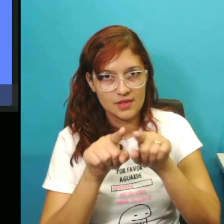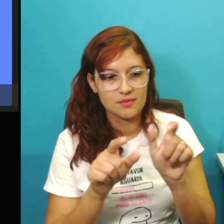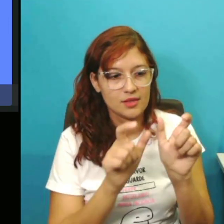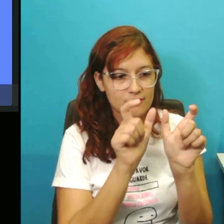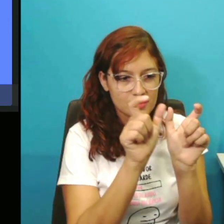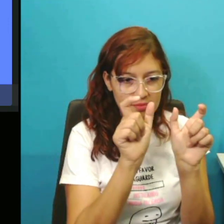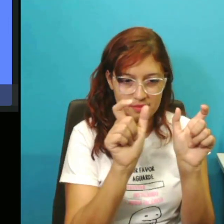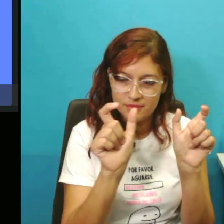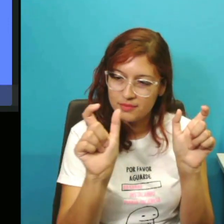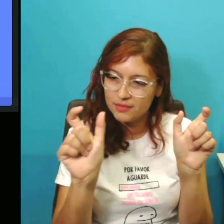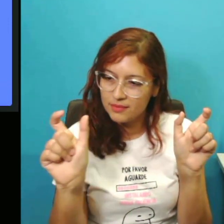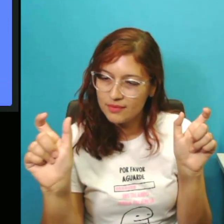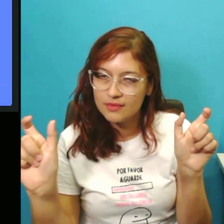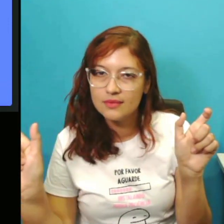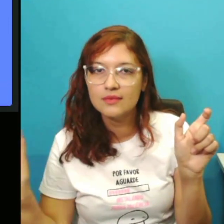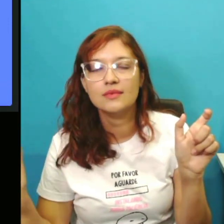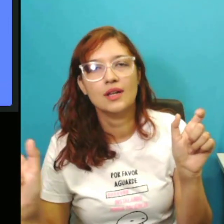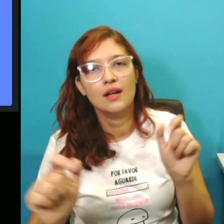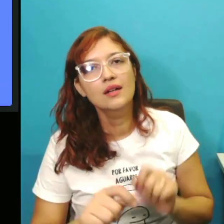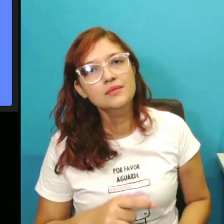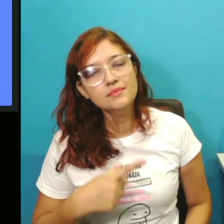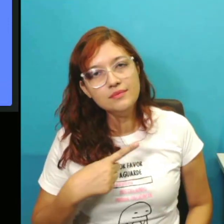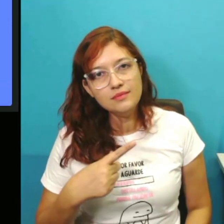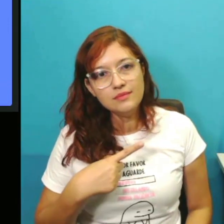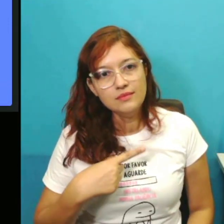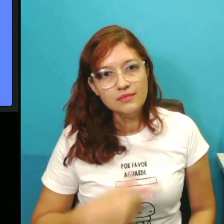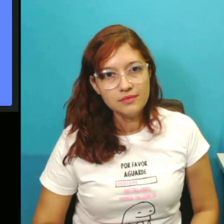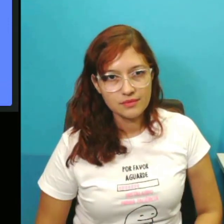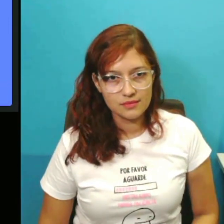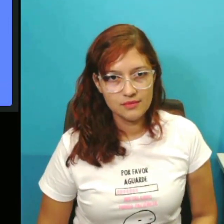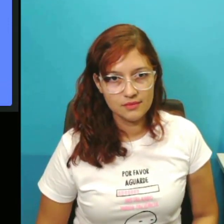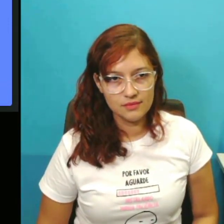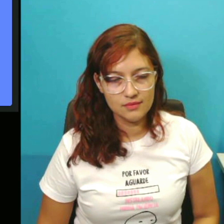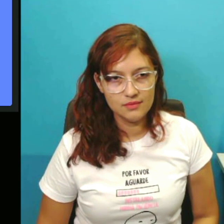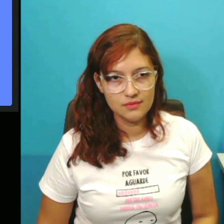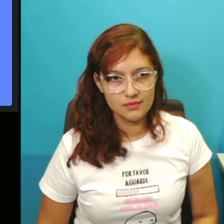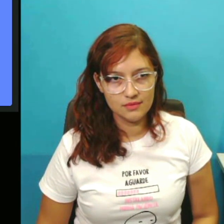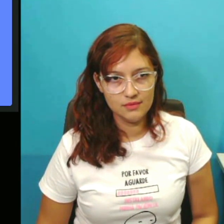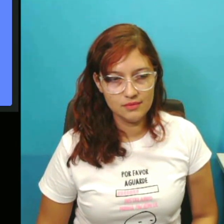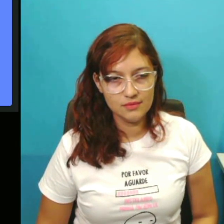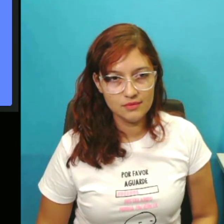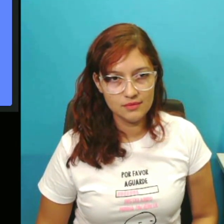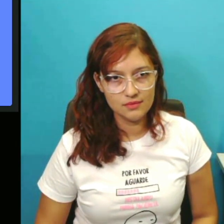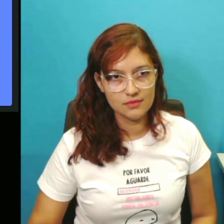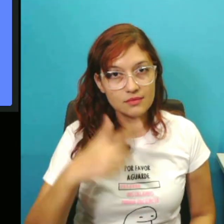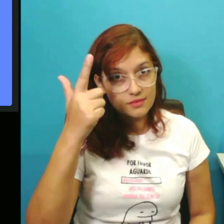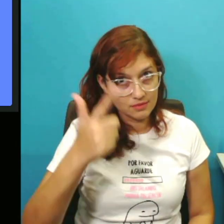Veja, na imagem B você vai ver a difração por fio de cabelo.